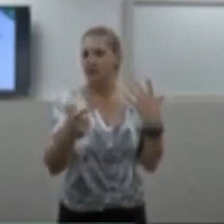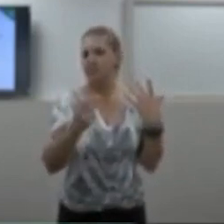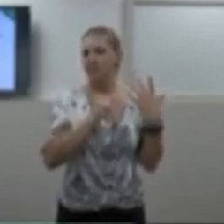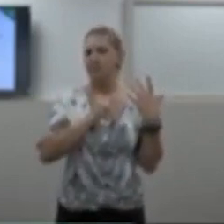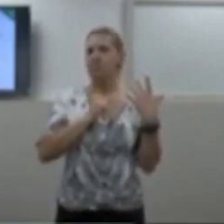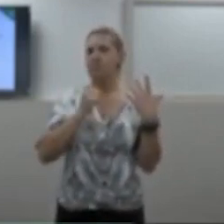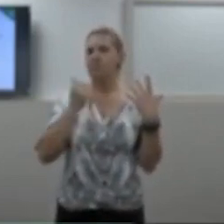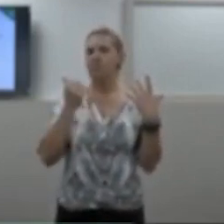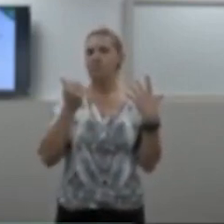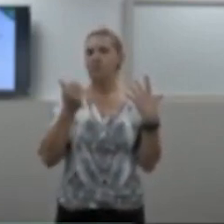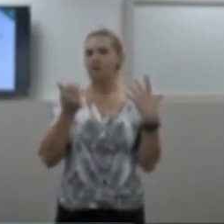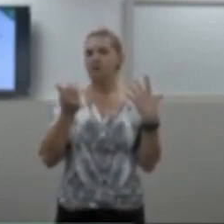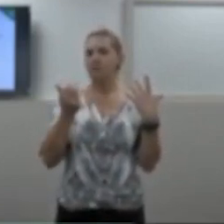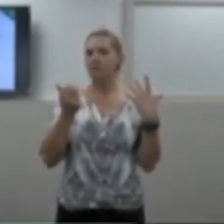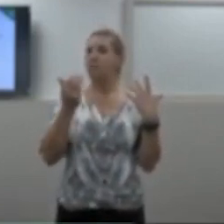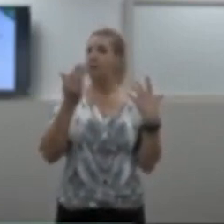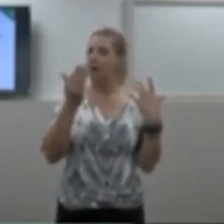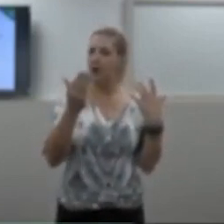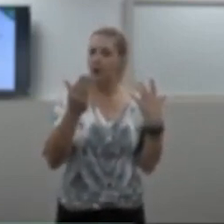leite,